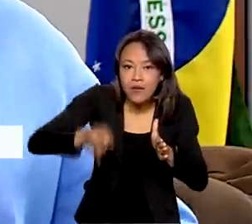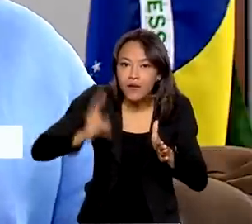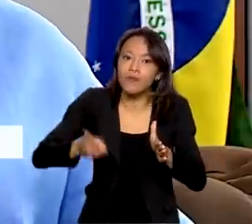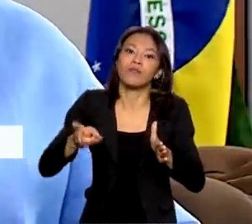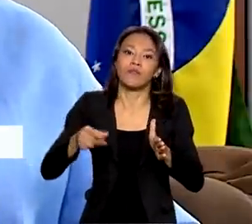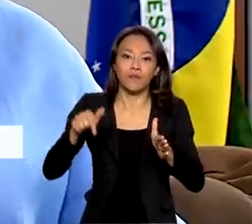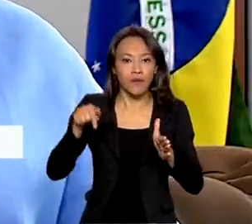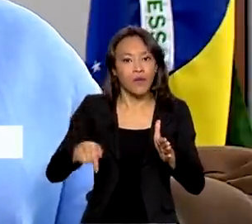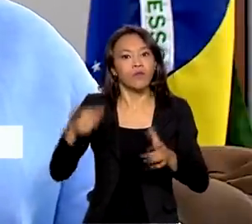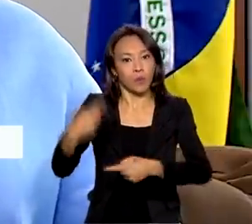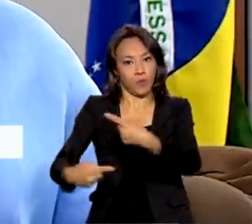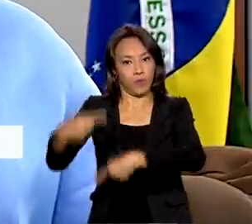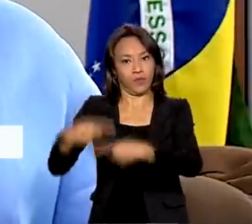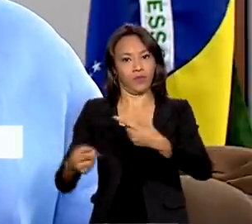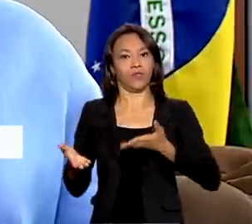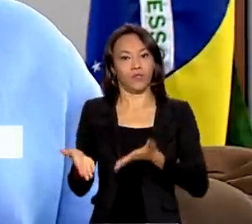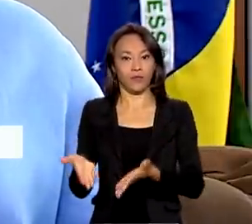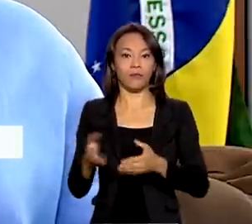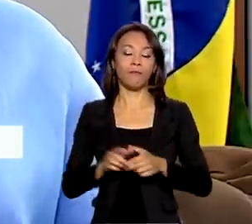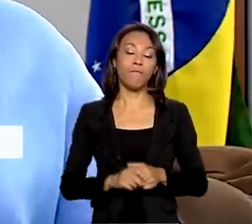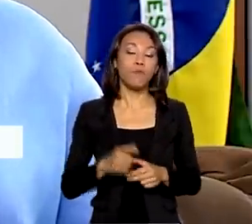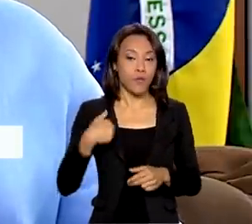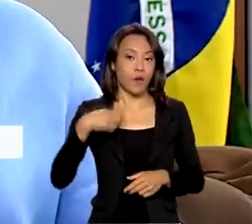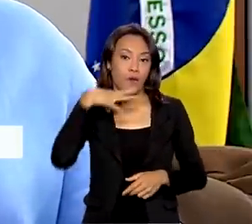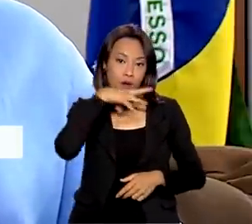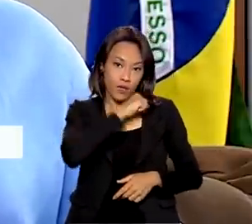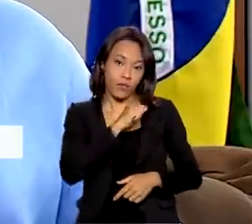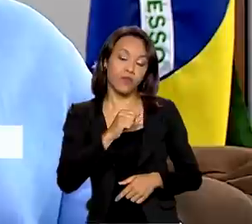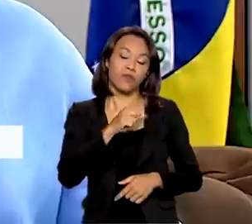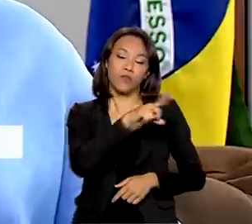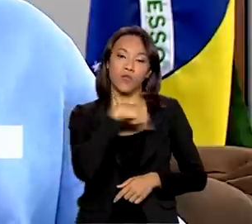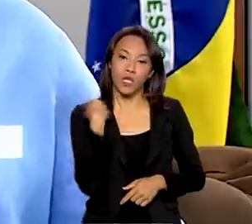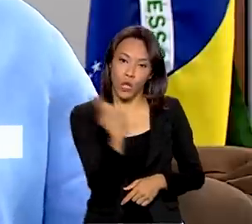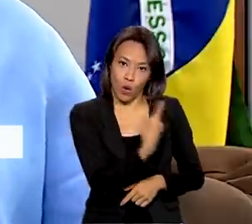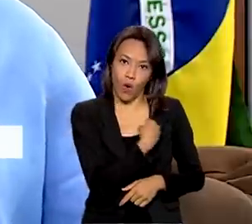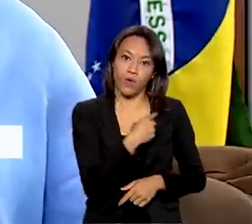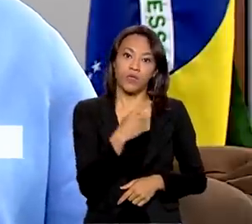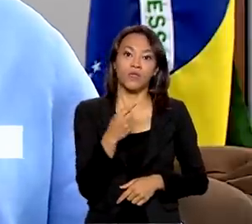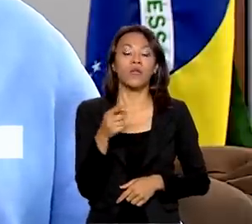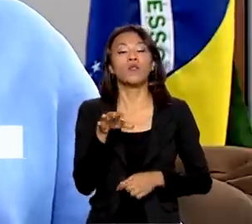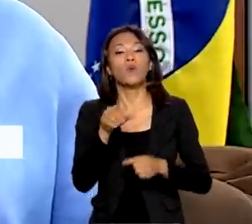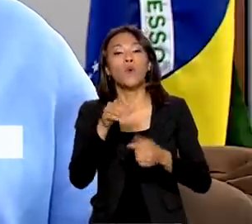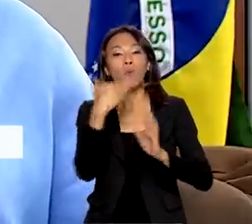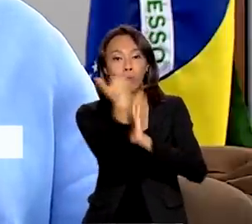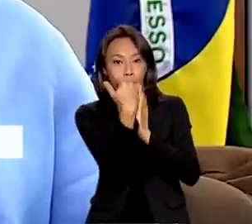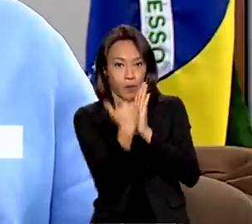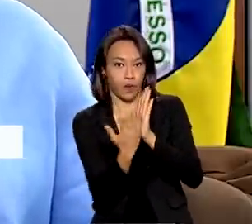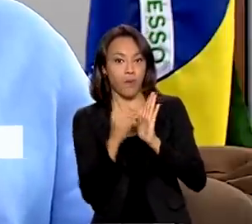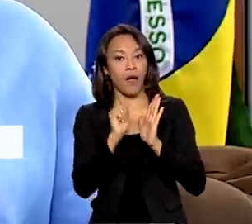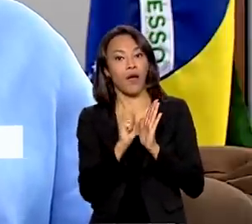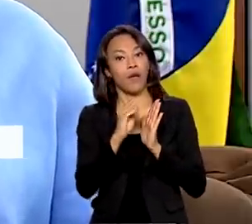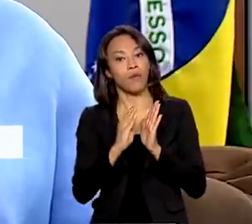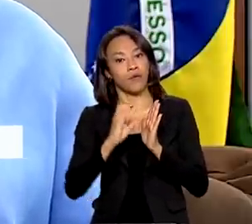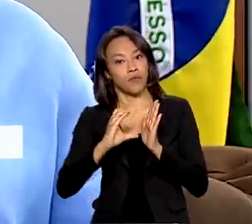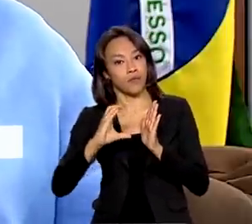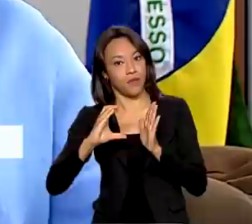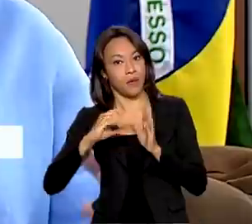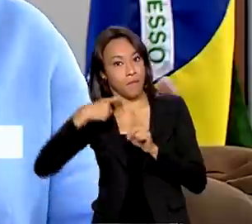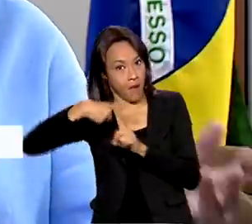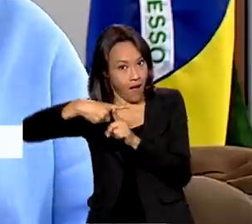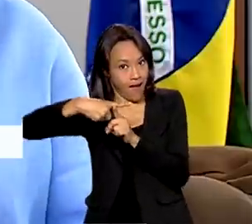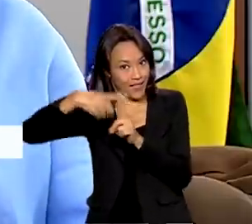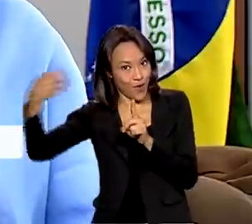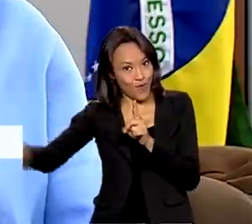mais então eu acho que nós teremos agora no ABC mais que foi o novo plano